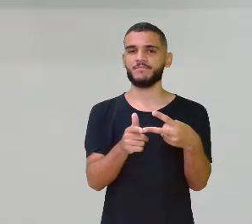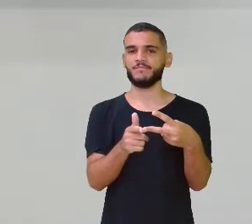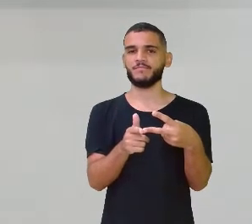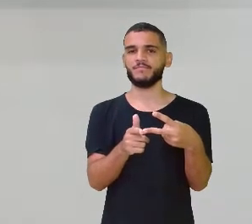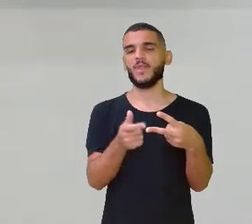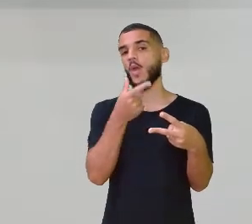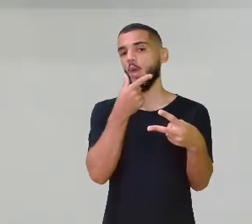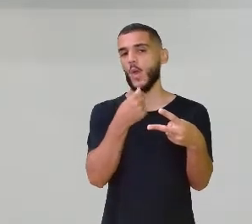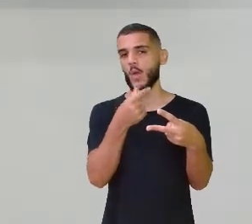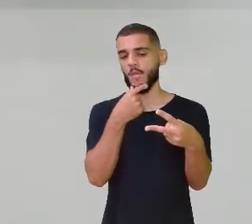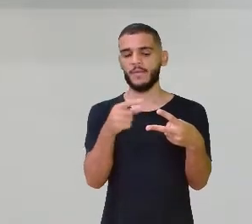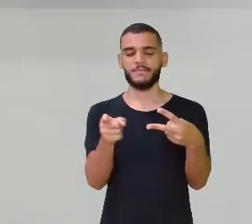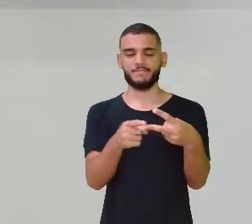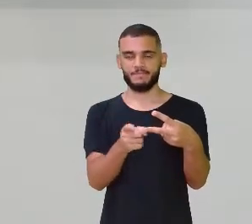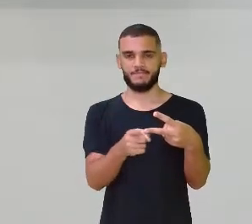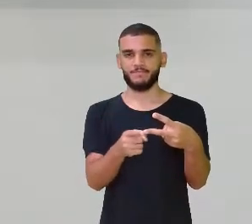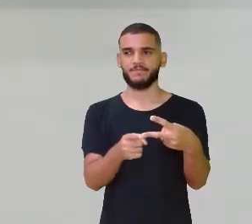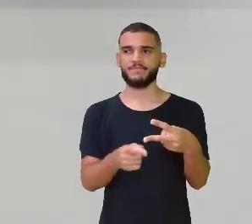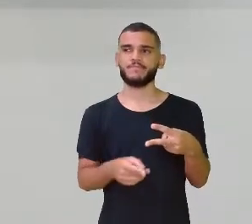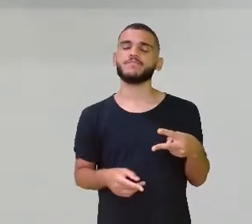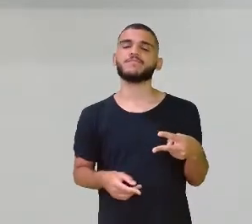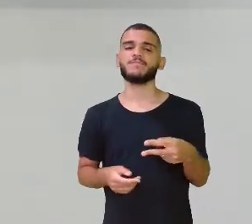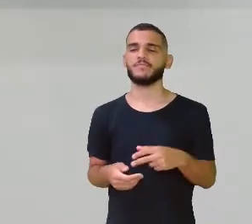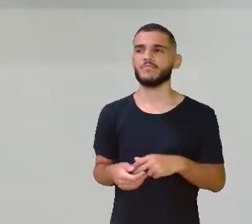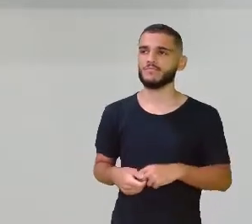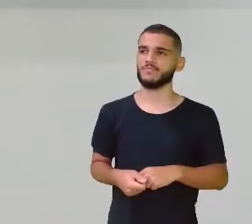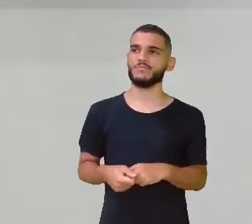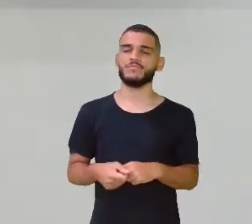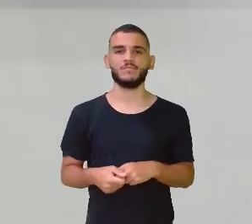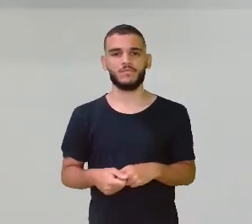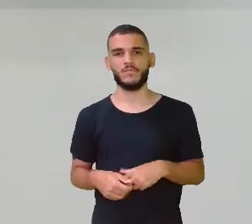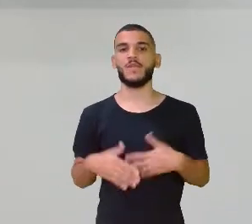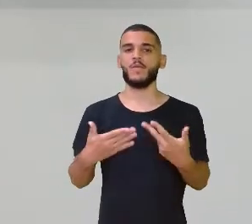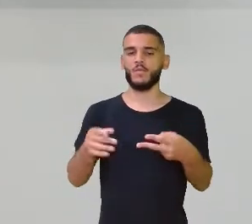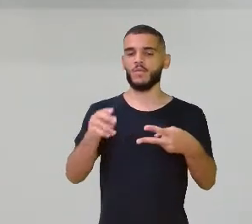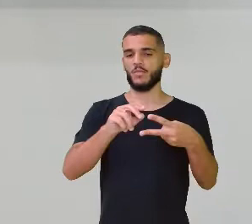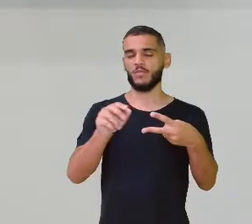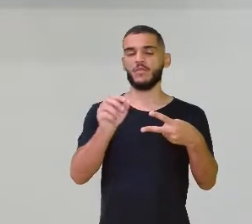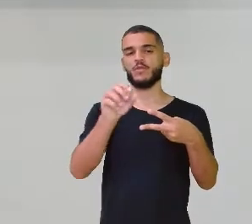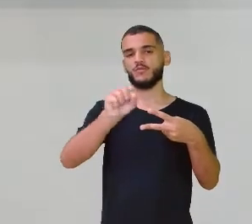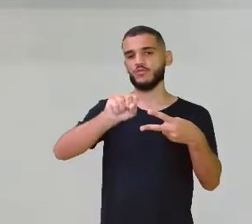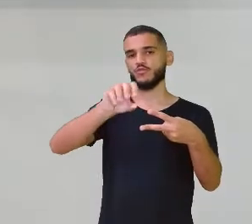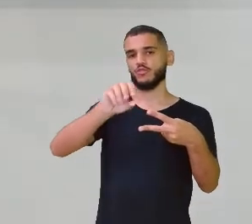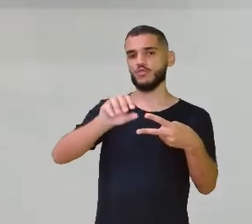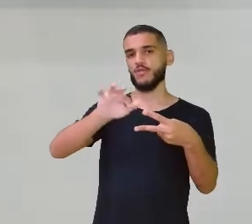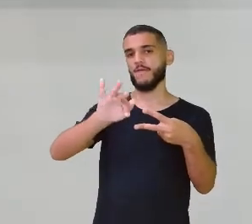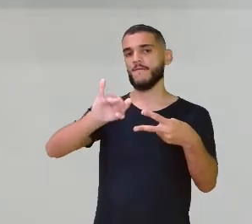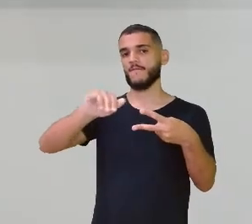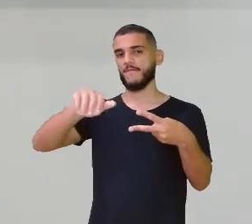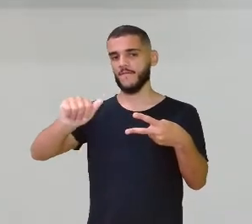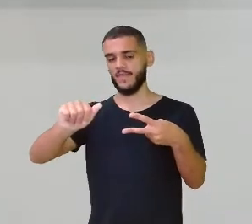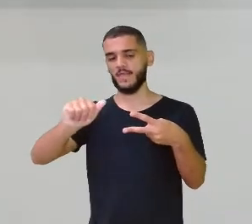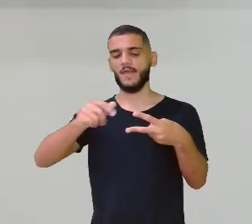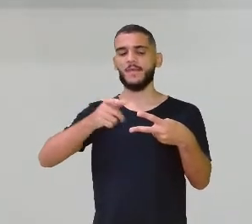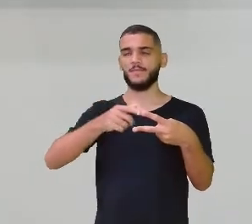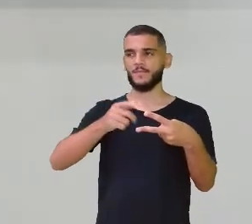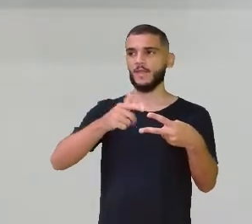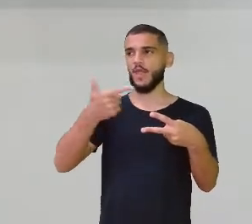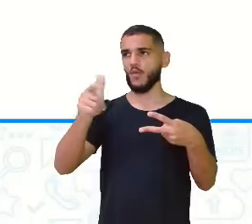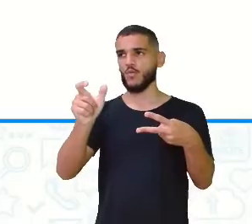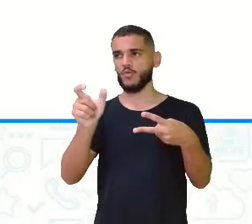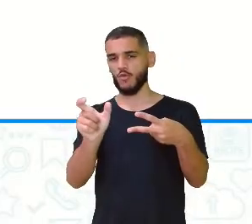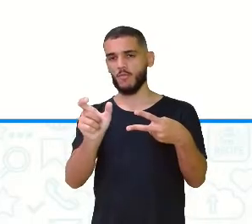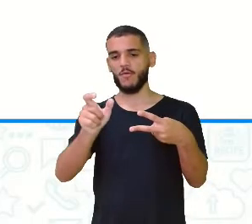nome que caracteriza um homem. Então, aqui a gente tem o nome Sofia, que é o nome dela, e o sobrenome